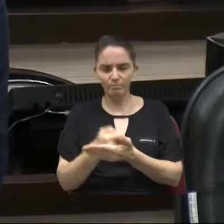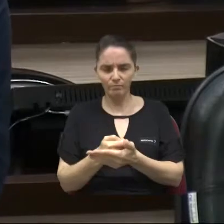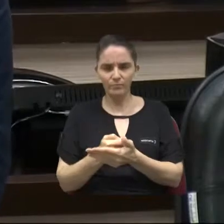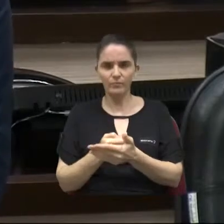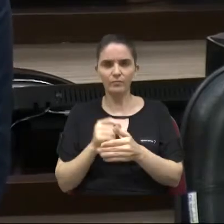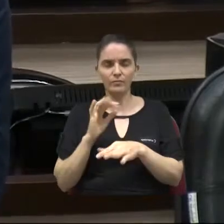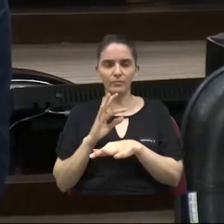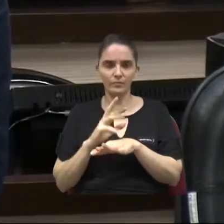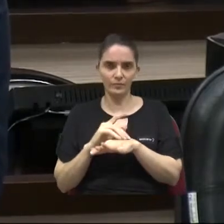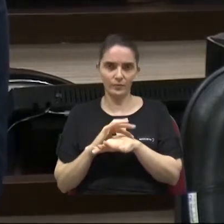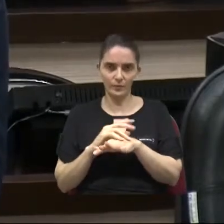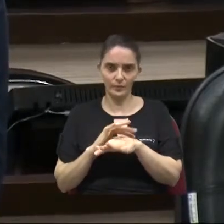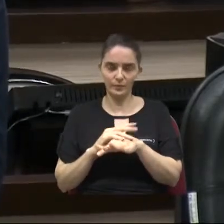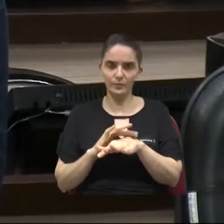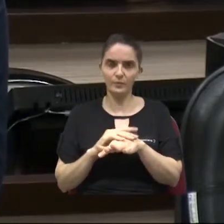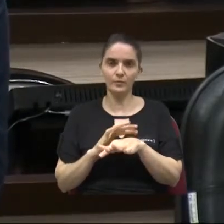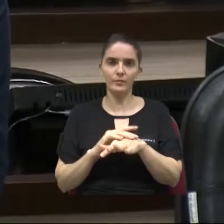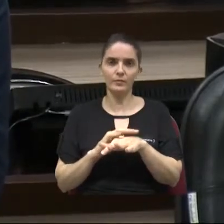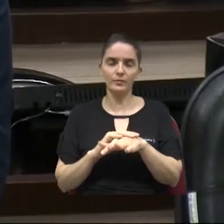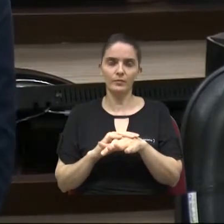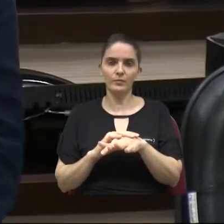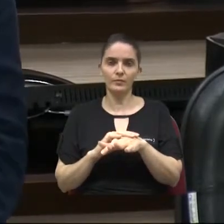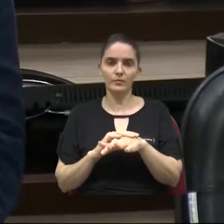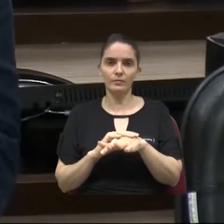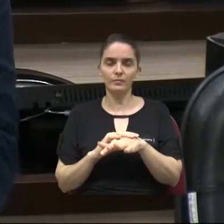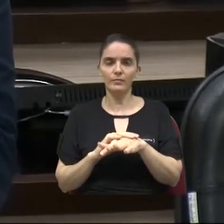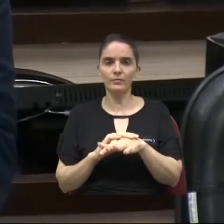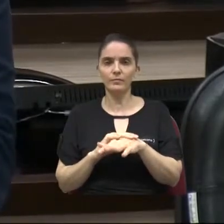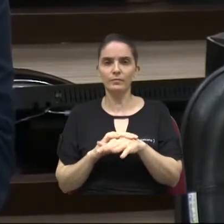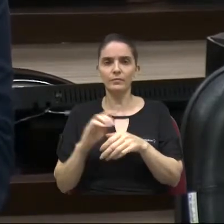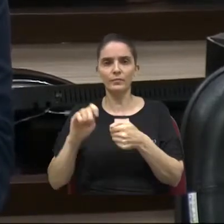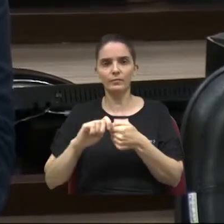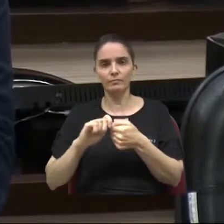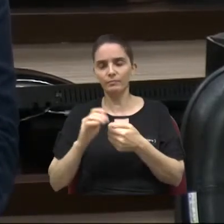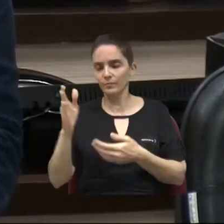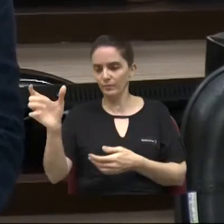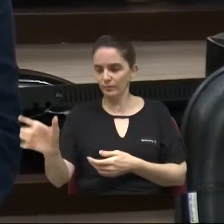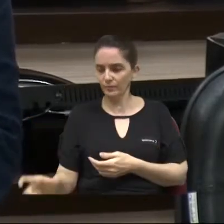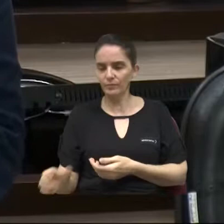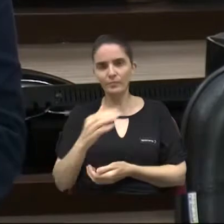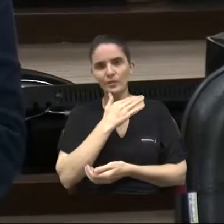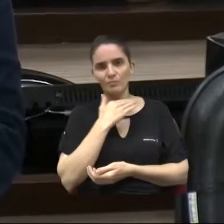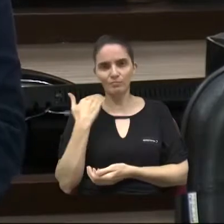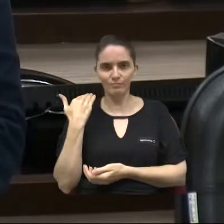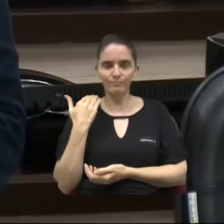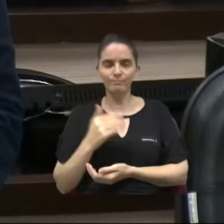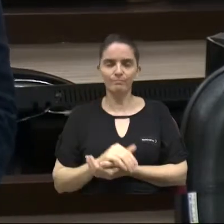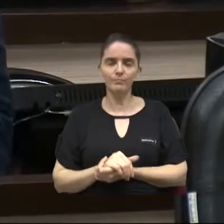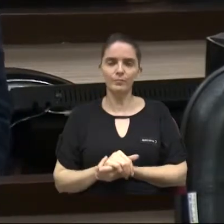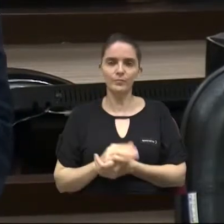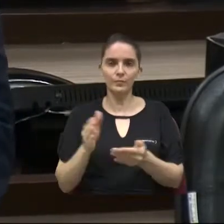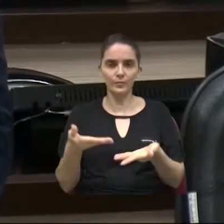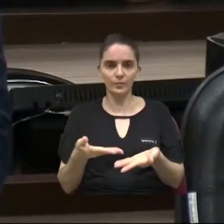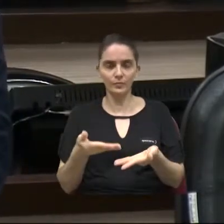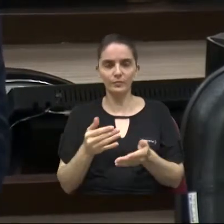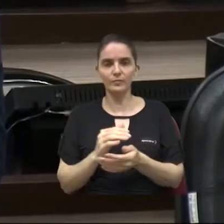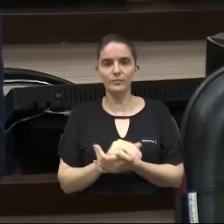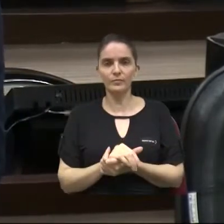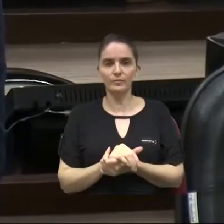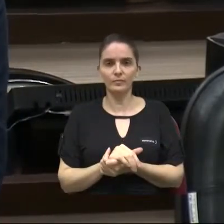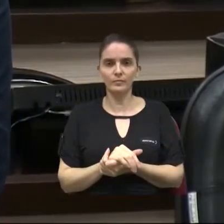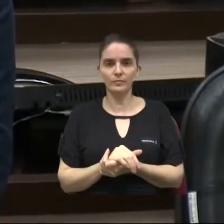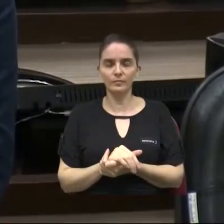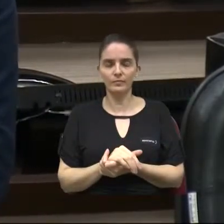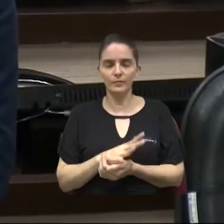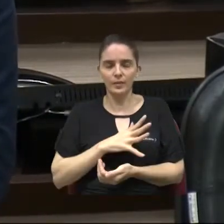doença que tirou ela do meio de nós, deixando para nós todo o amor